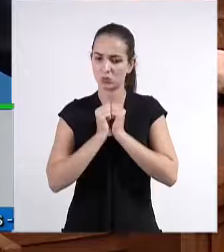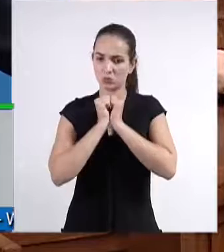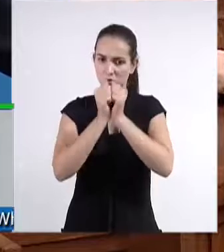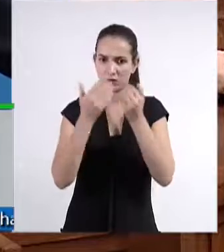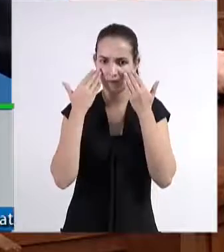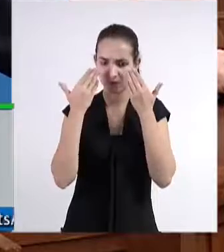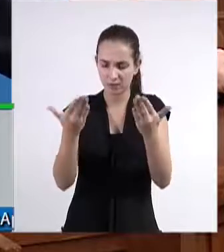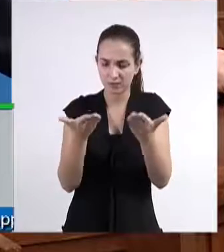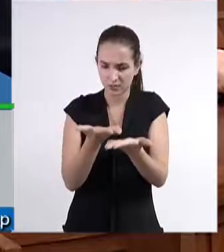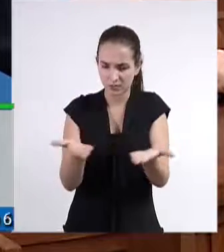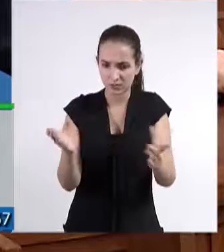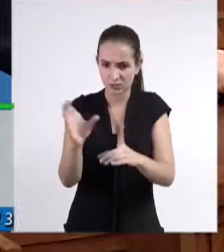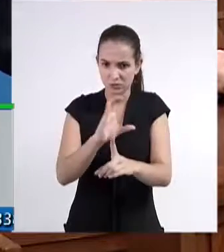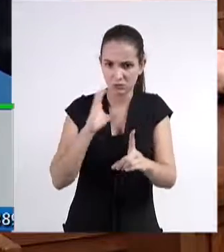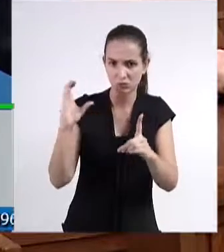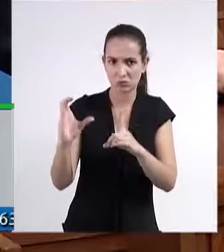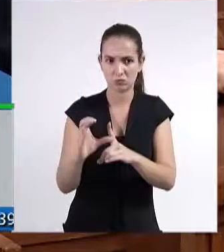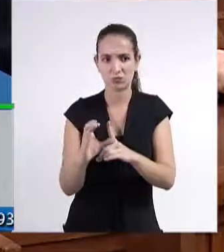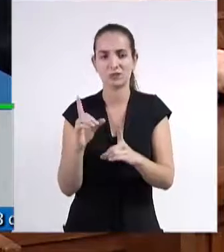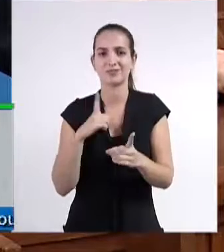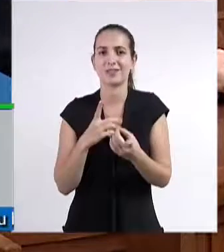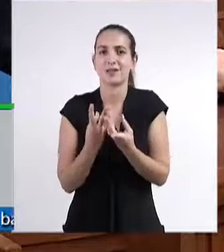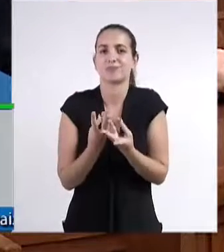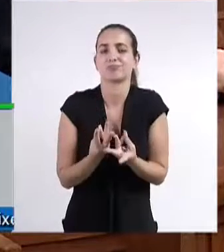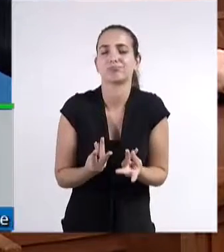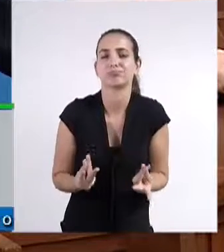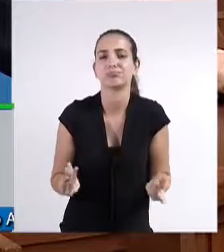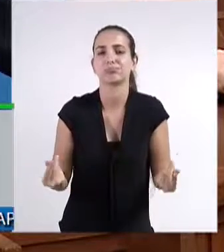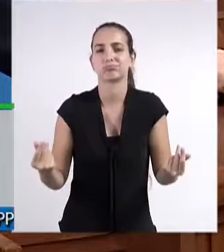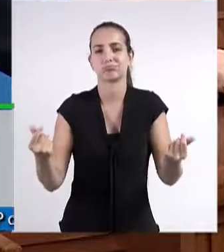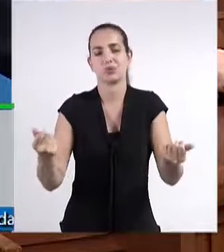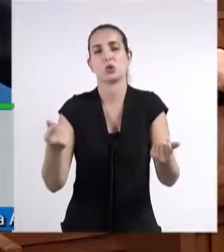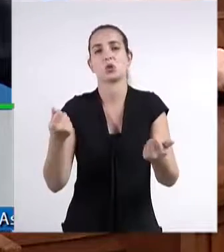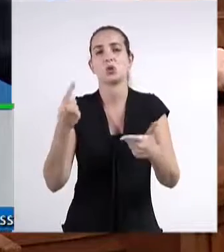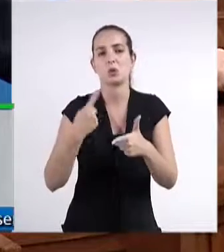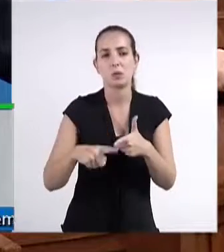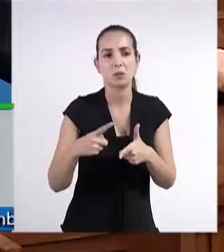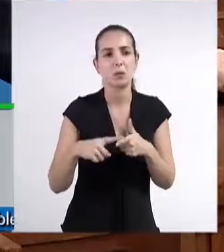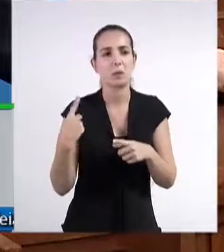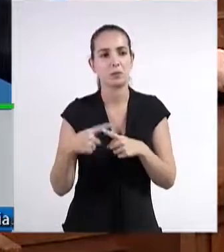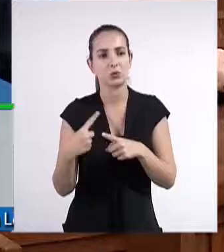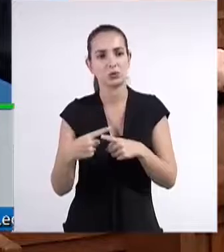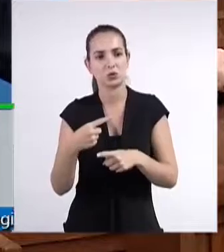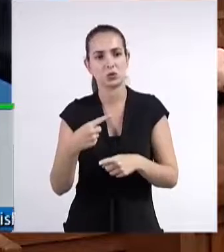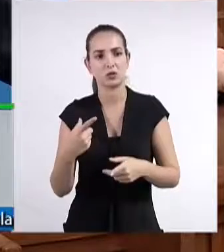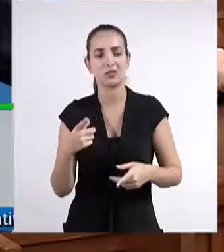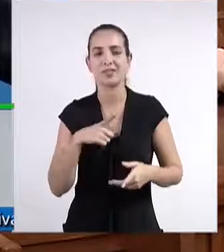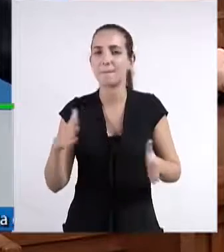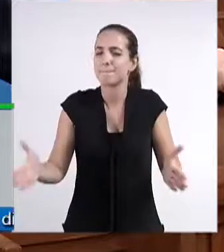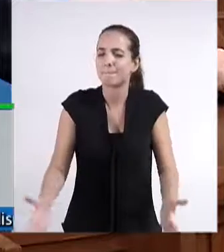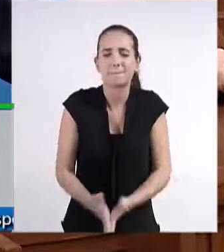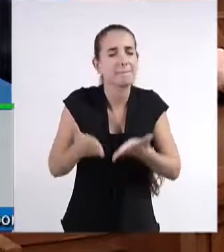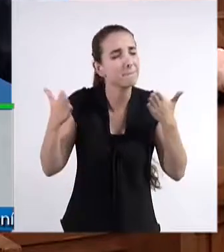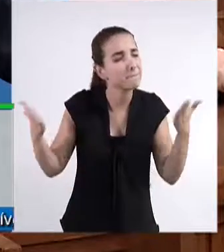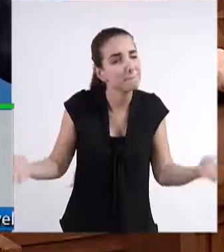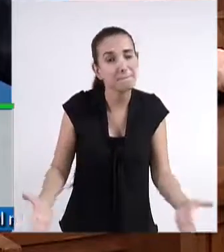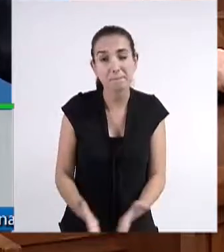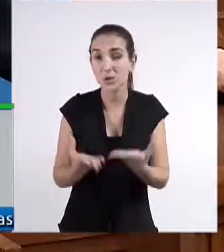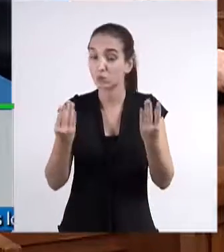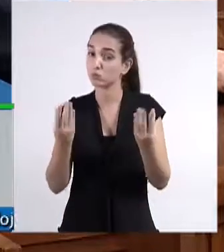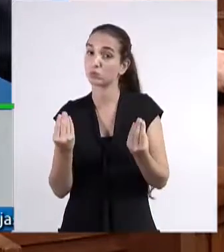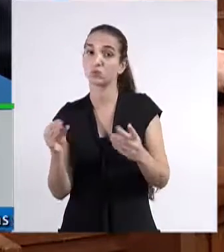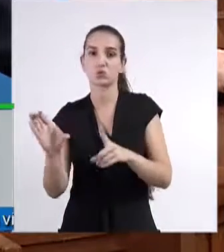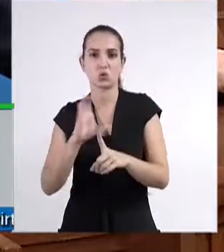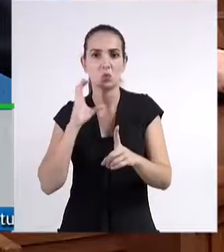aquela comunidade e as agruras dos indígenas, o estado de miserabilidade e